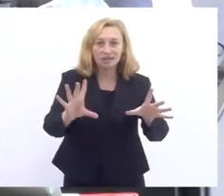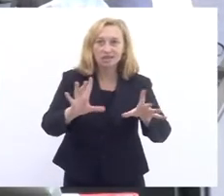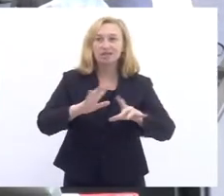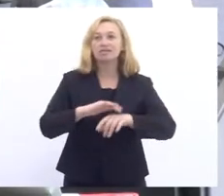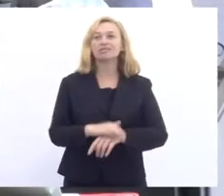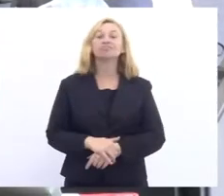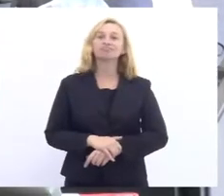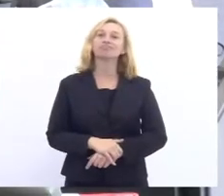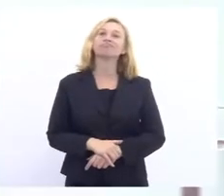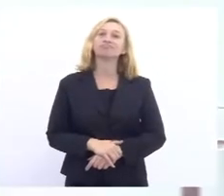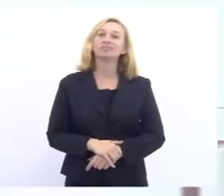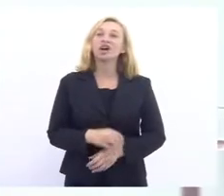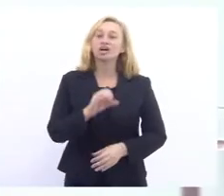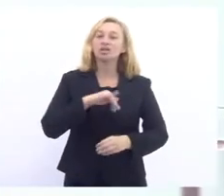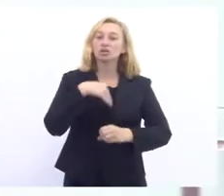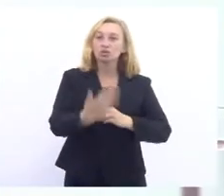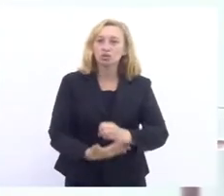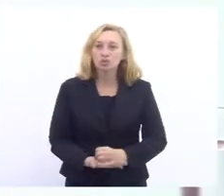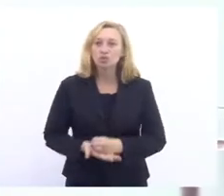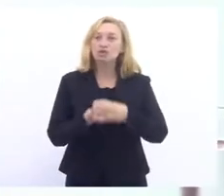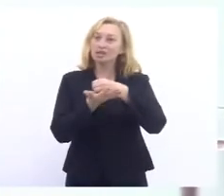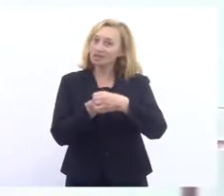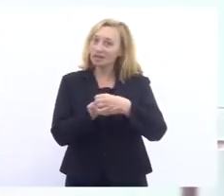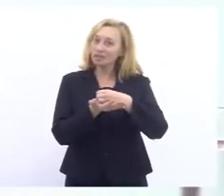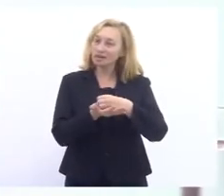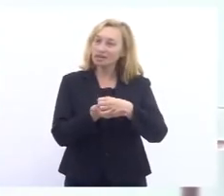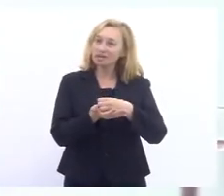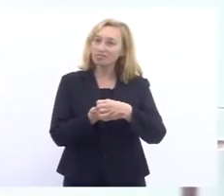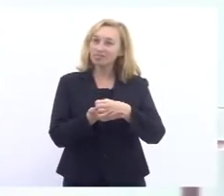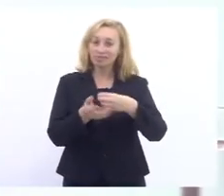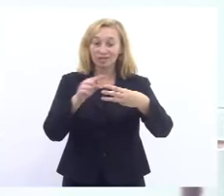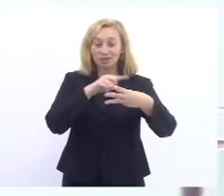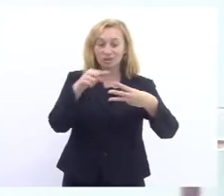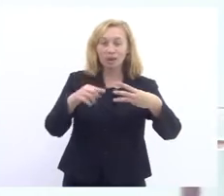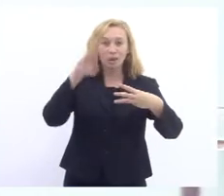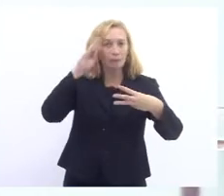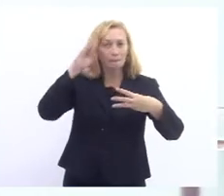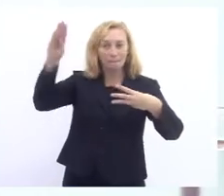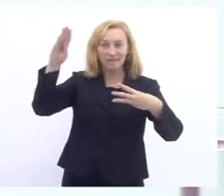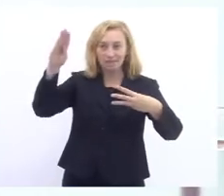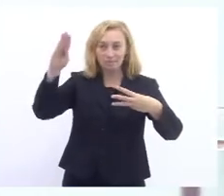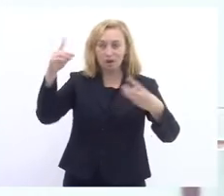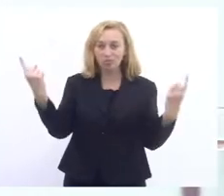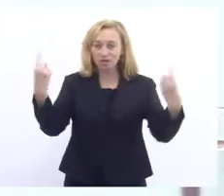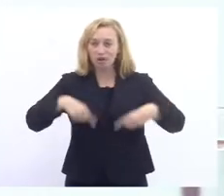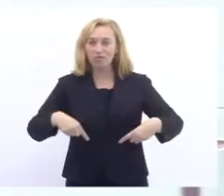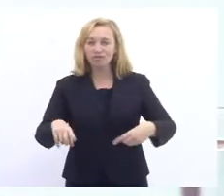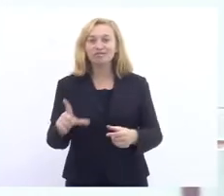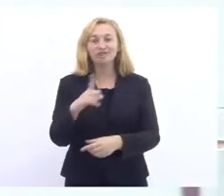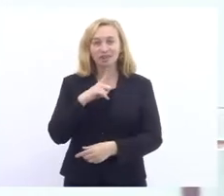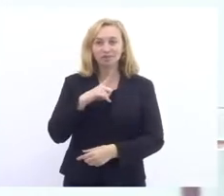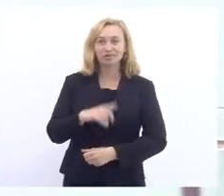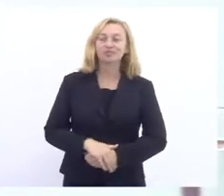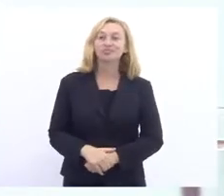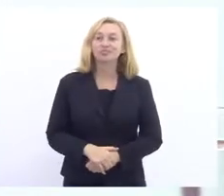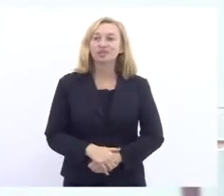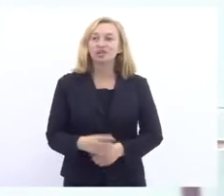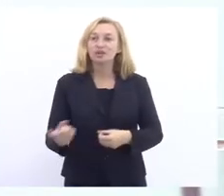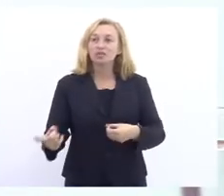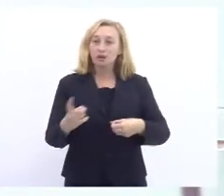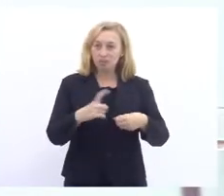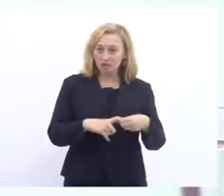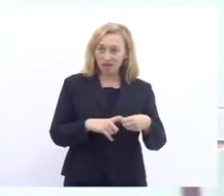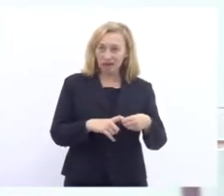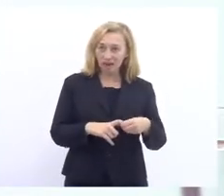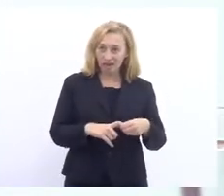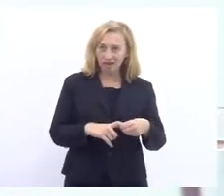e da sustentabilidade são os grandes né os macros Desafios que enfrentamos né retomar uma